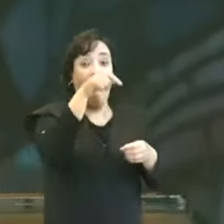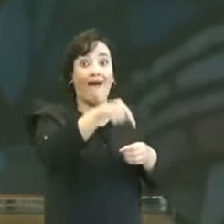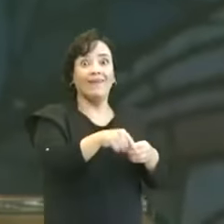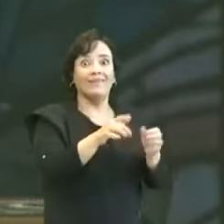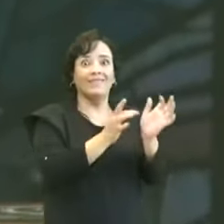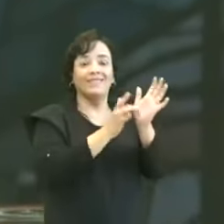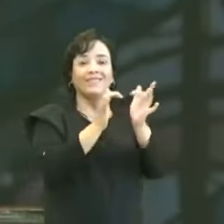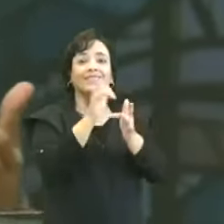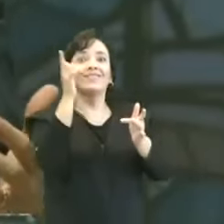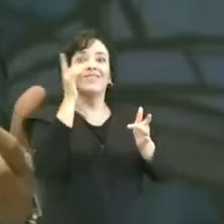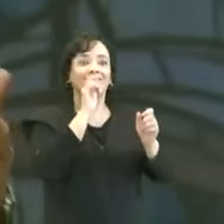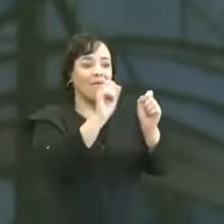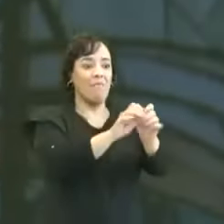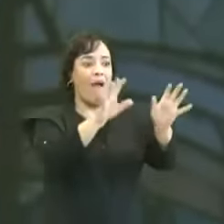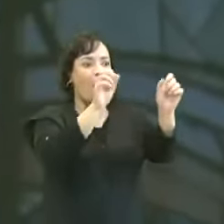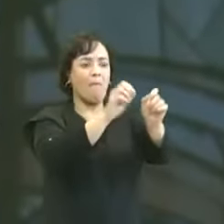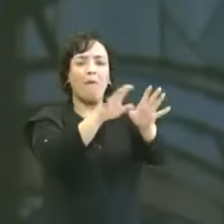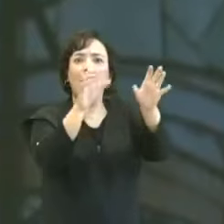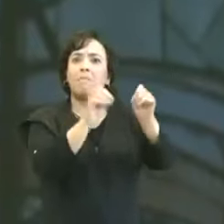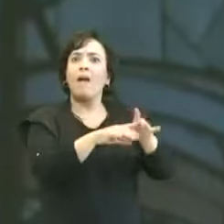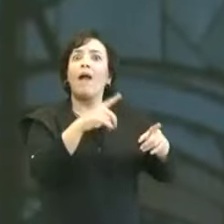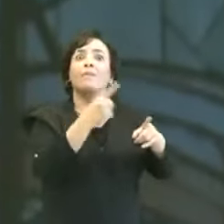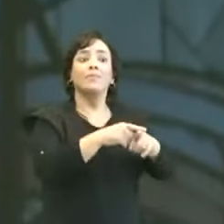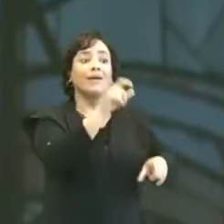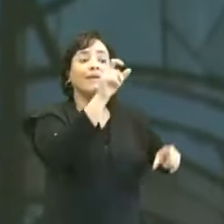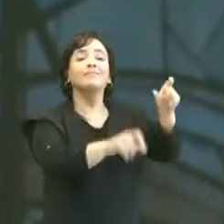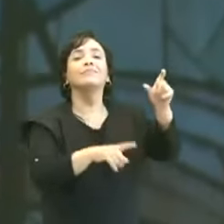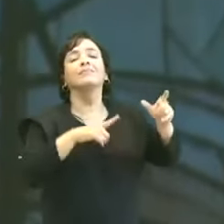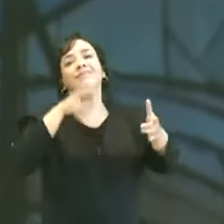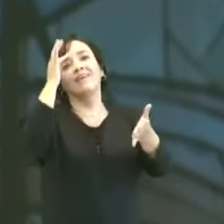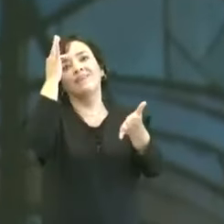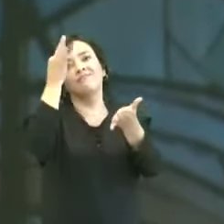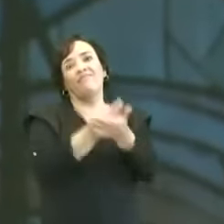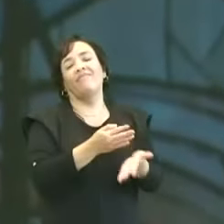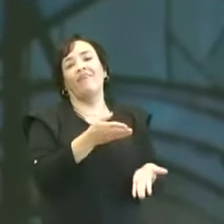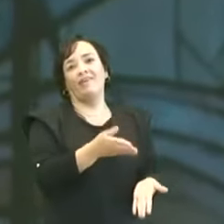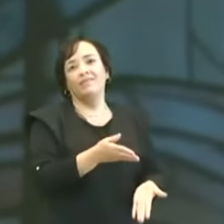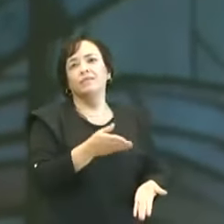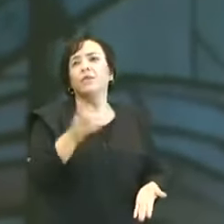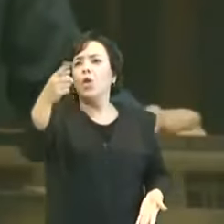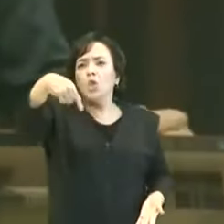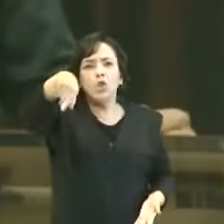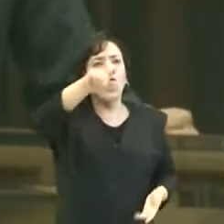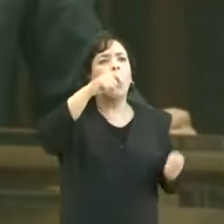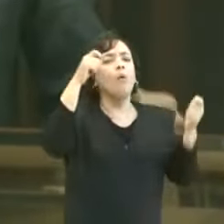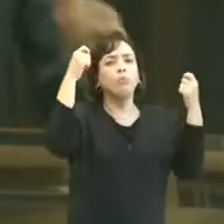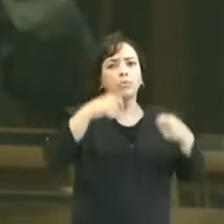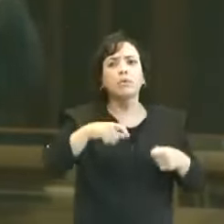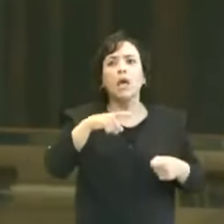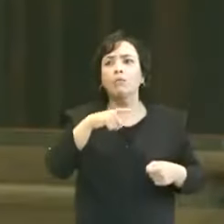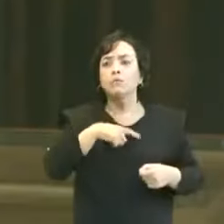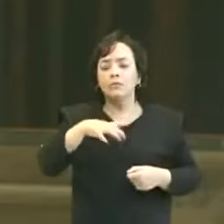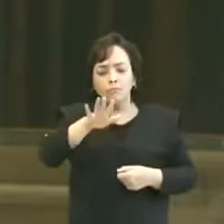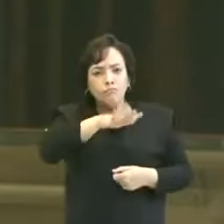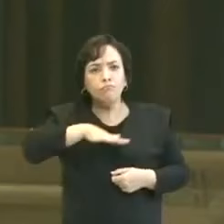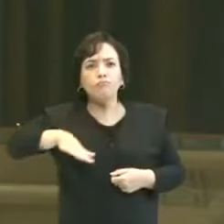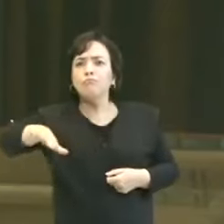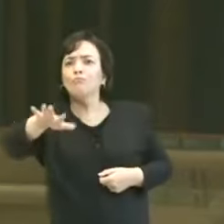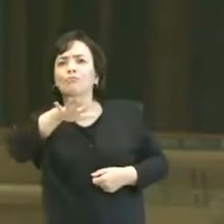pensando, nós podemos criar ambientes de fé.